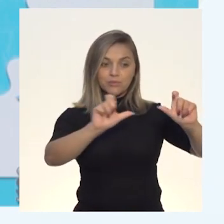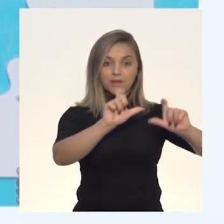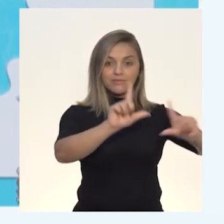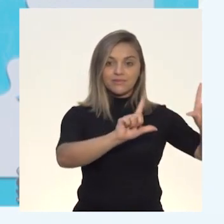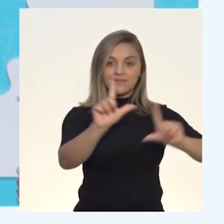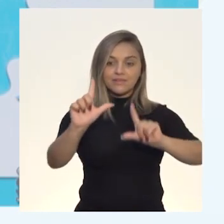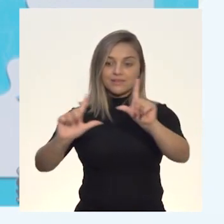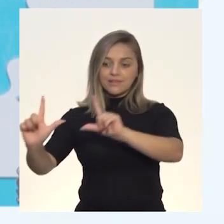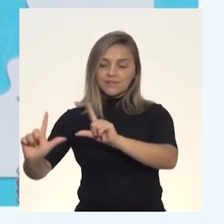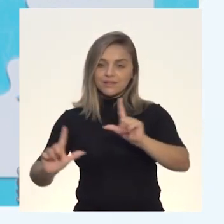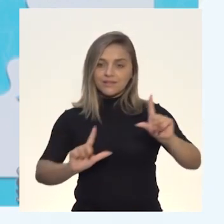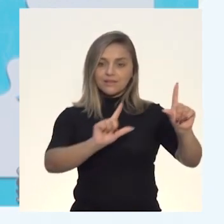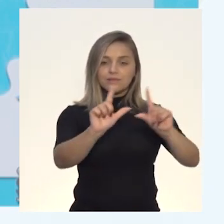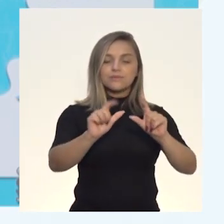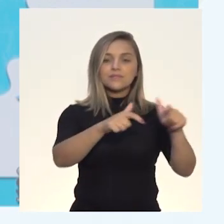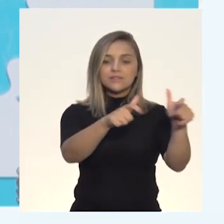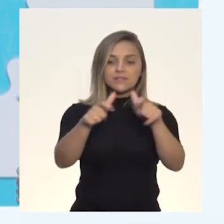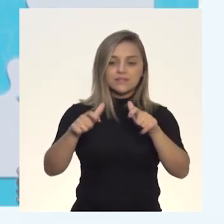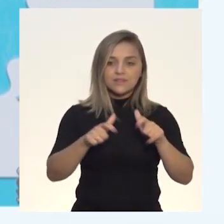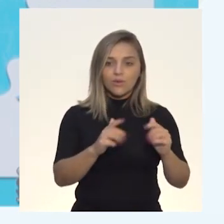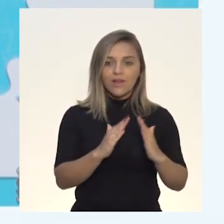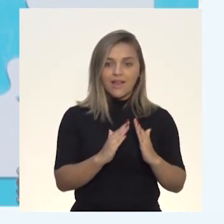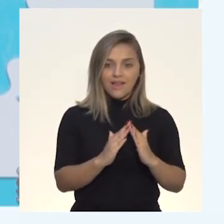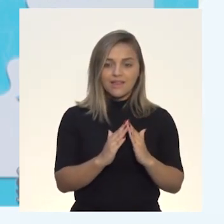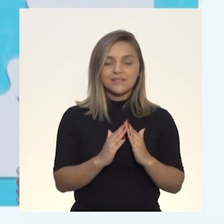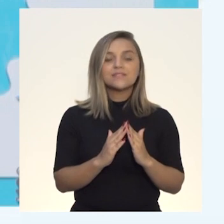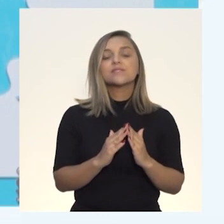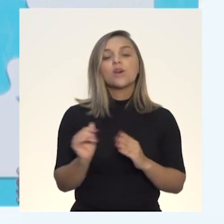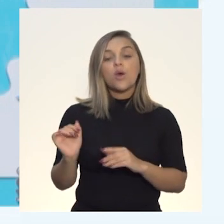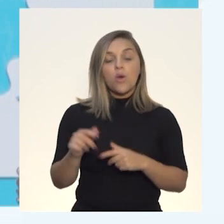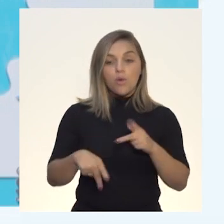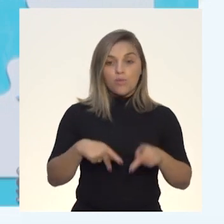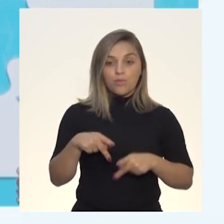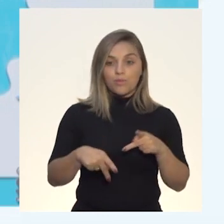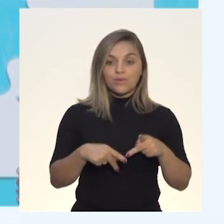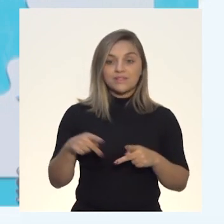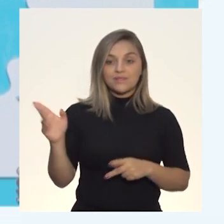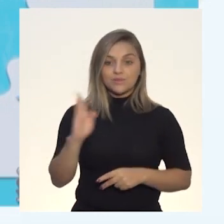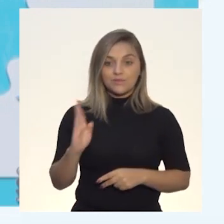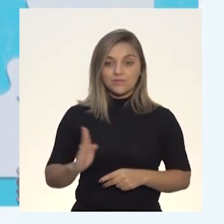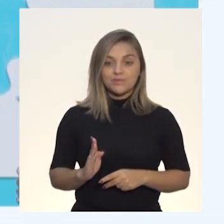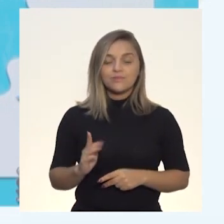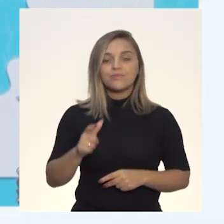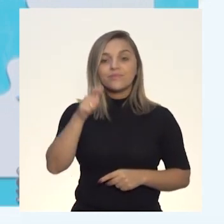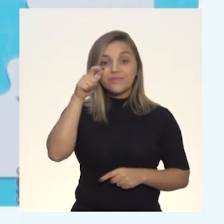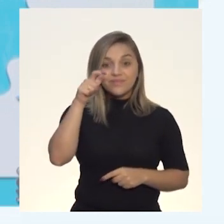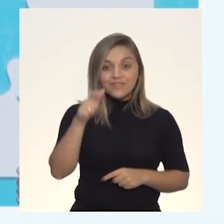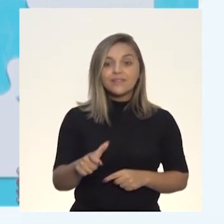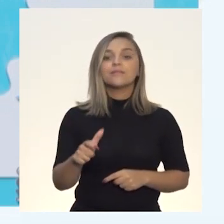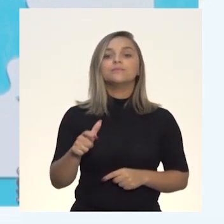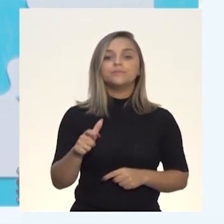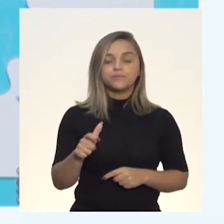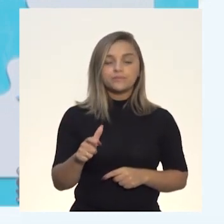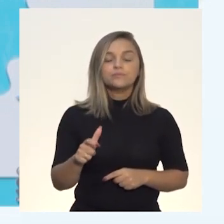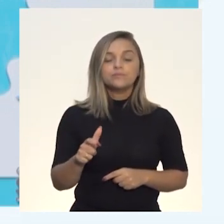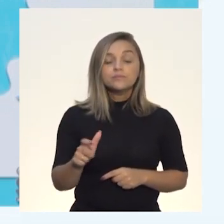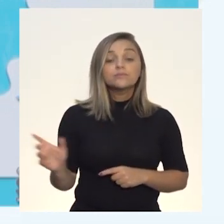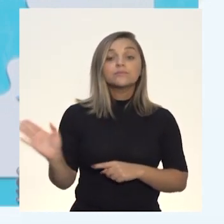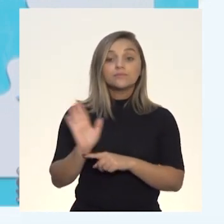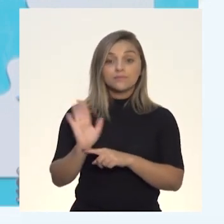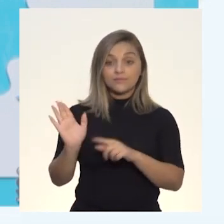de brasileiros que frequentam salas de cinema e o interesse por filmes tem destaque no consumo de TV.